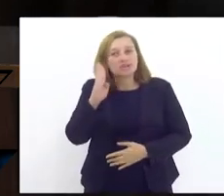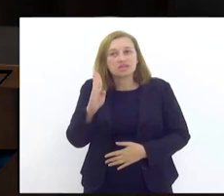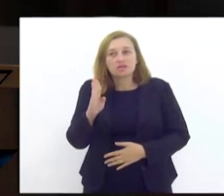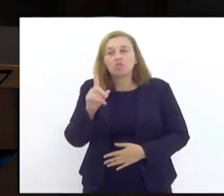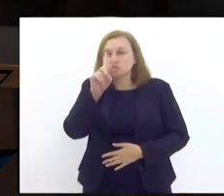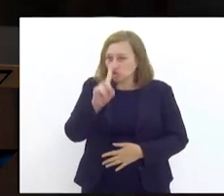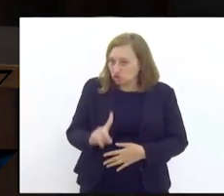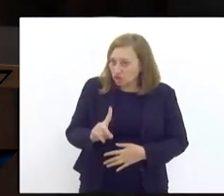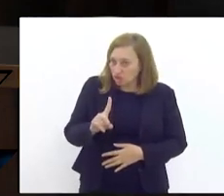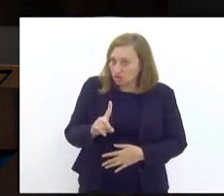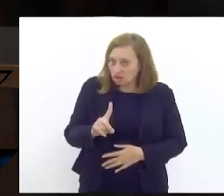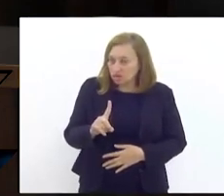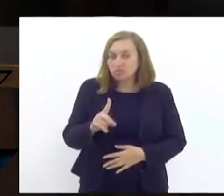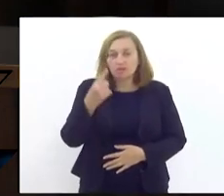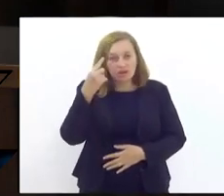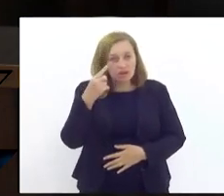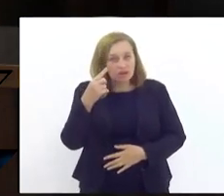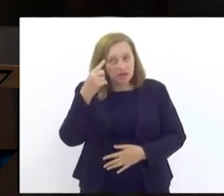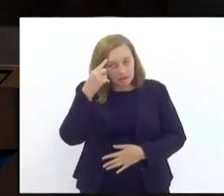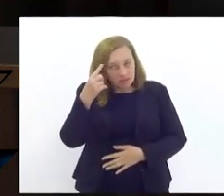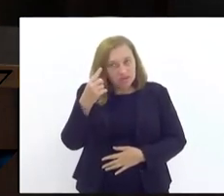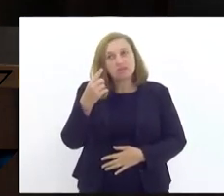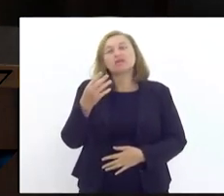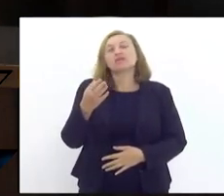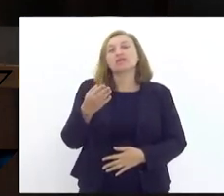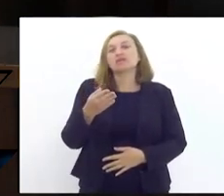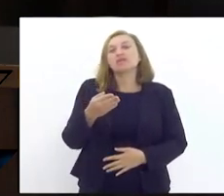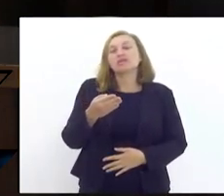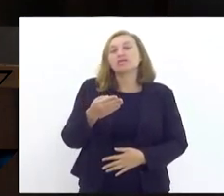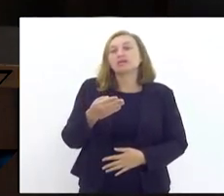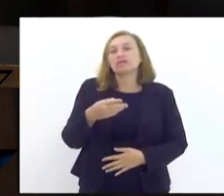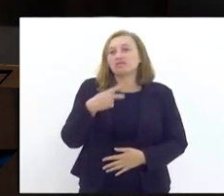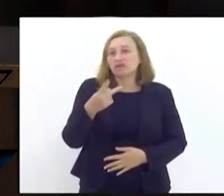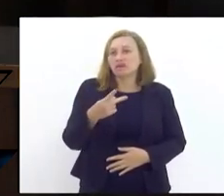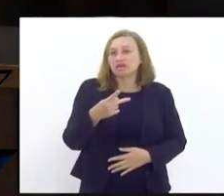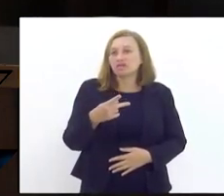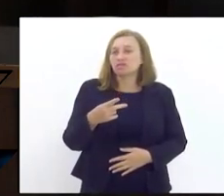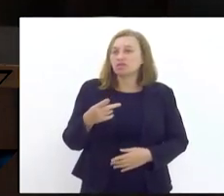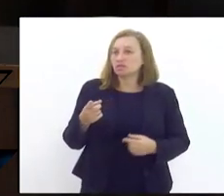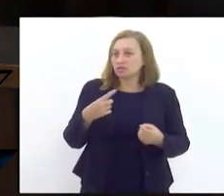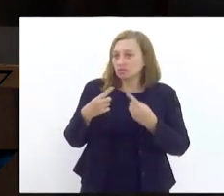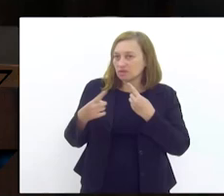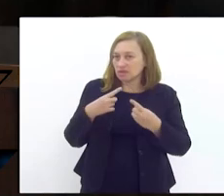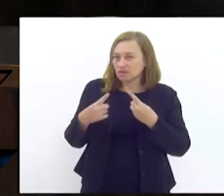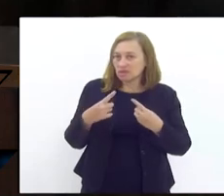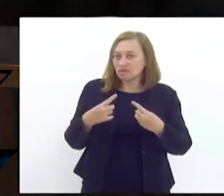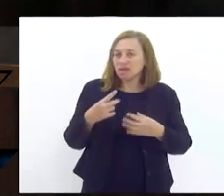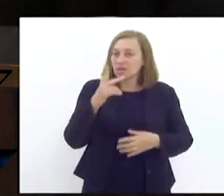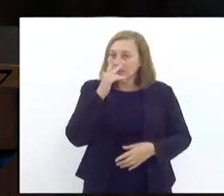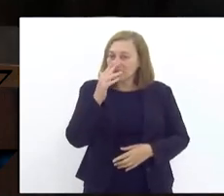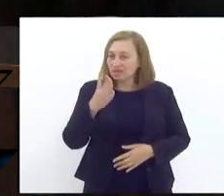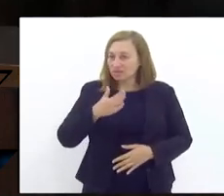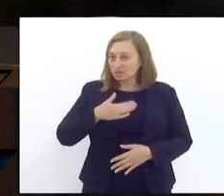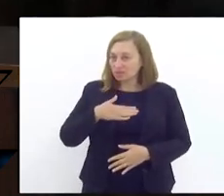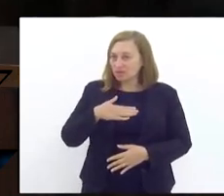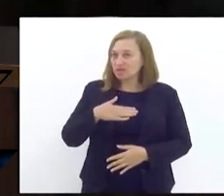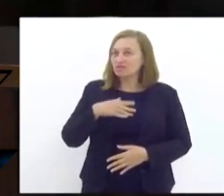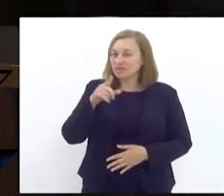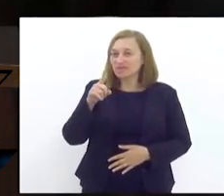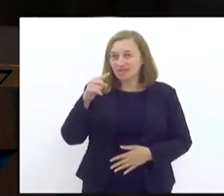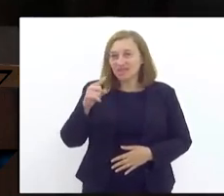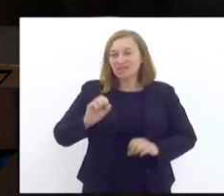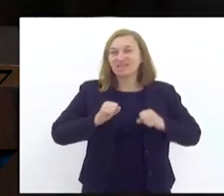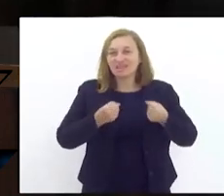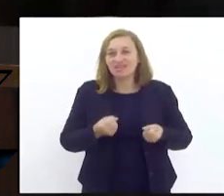que é o direito à preservação de 10 e quando a gente faz essa troca aqui você fica muito mais parecido comigo do que eu com você porque eu defendo direito as